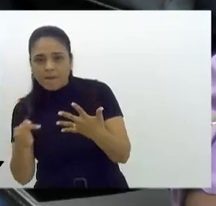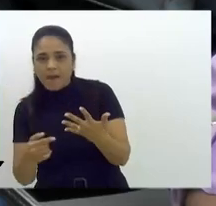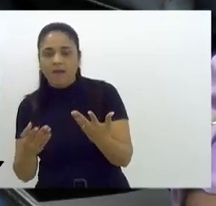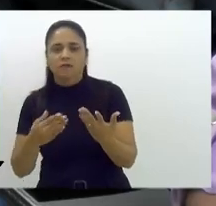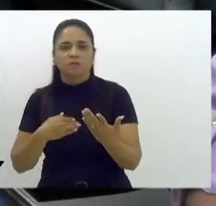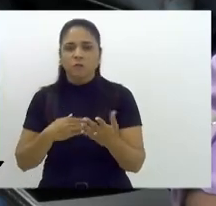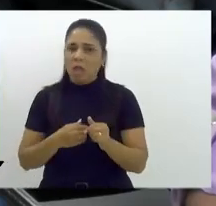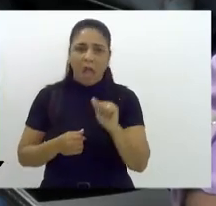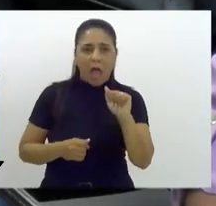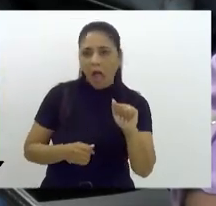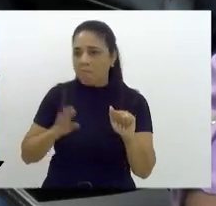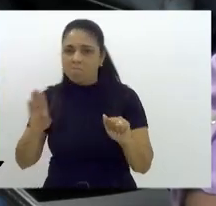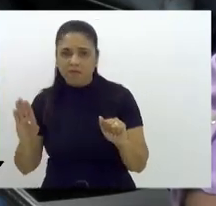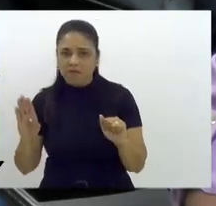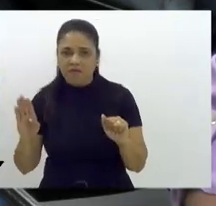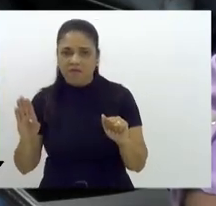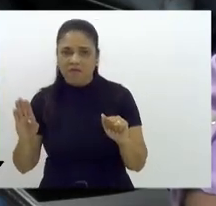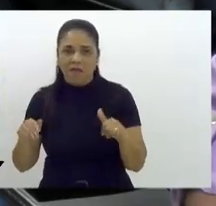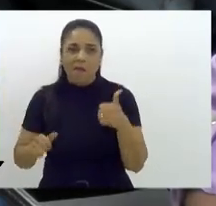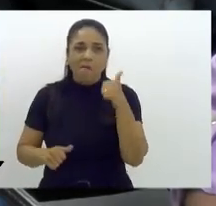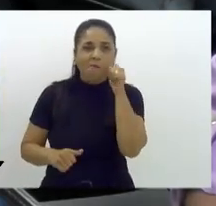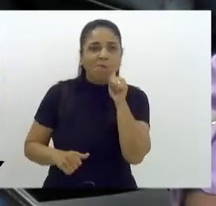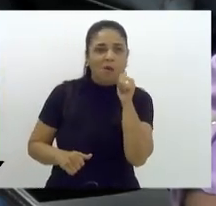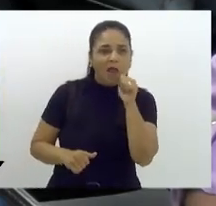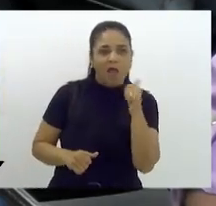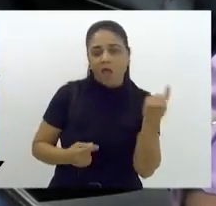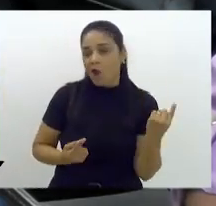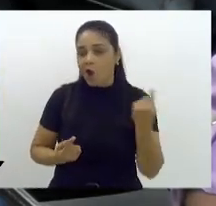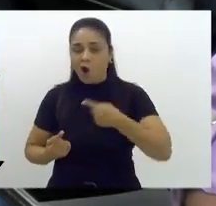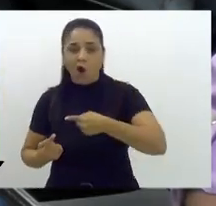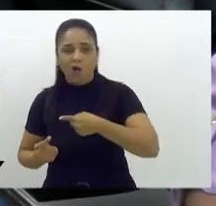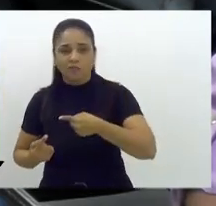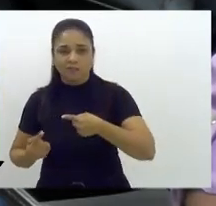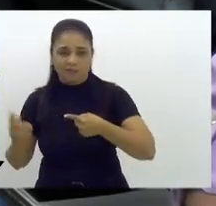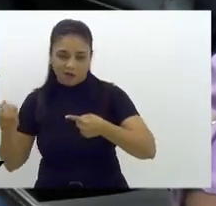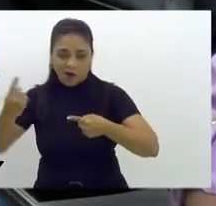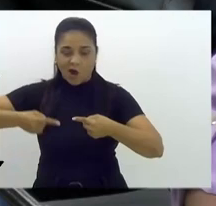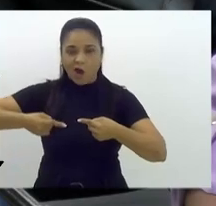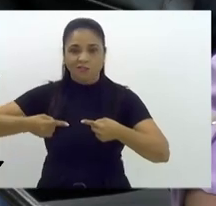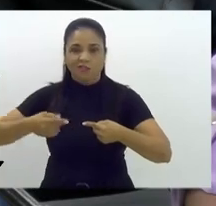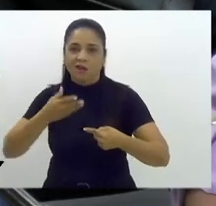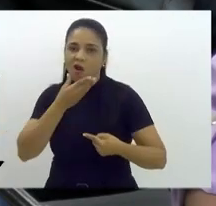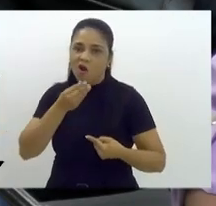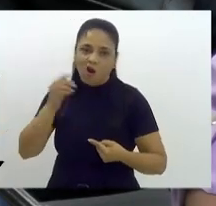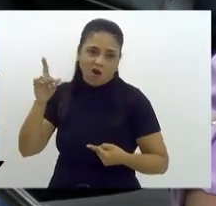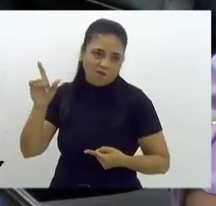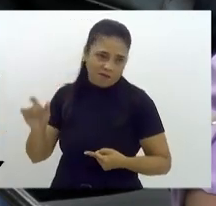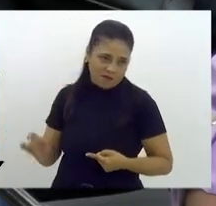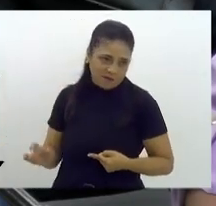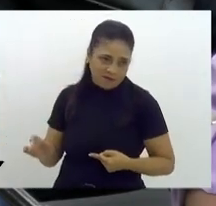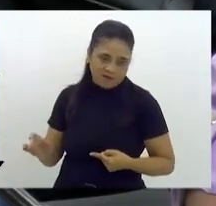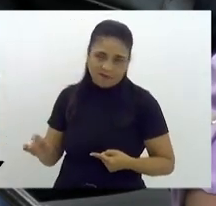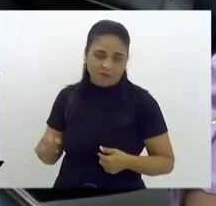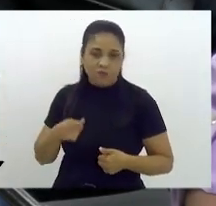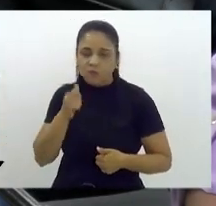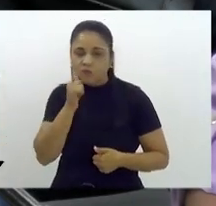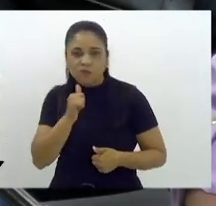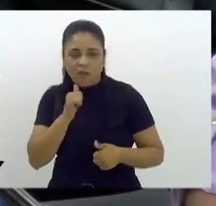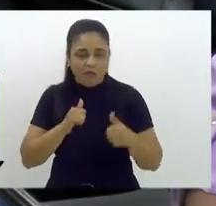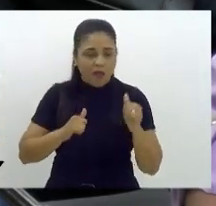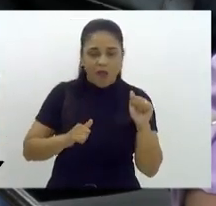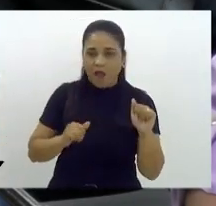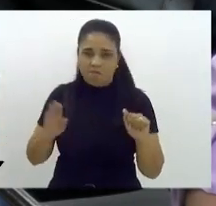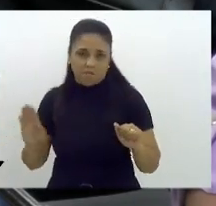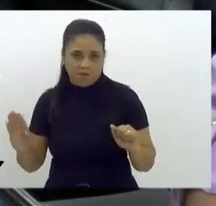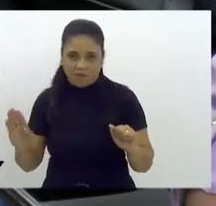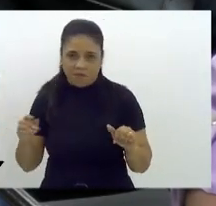A lado B não existiu em mulheres contra homens existe uma realidade muito bifurcada social muito mais complexa